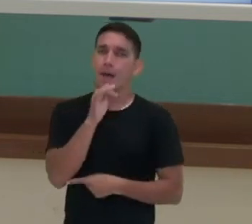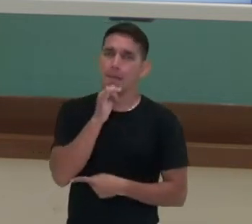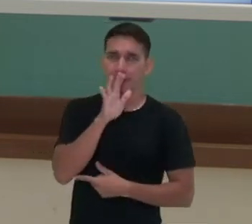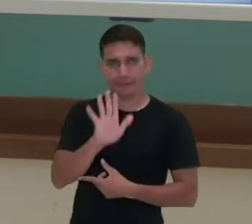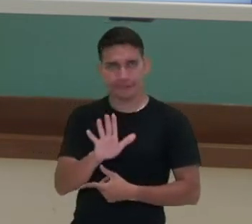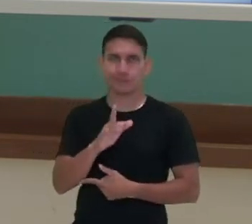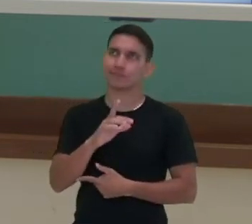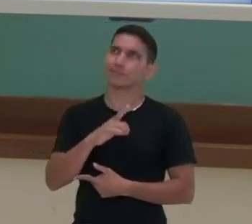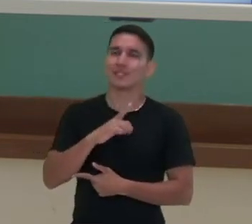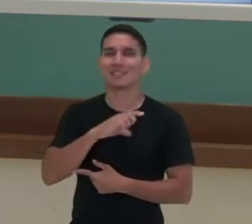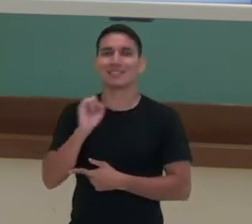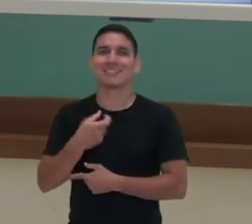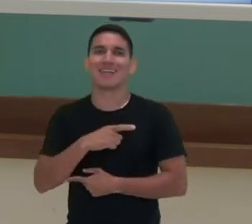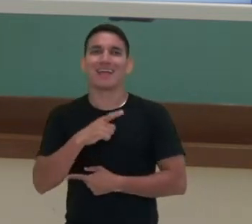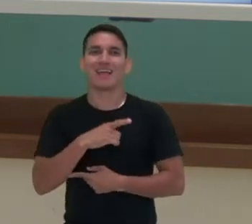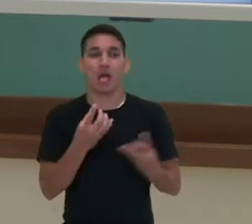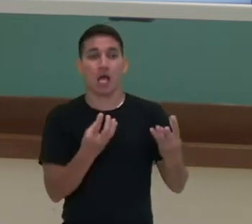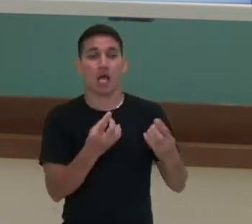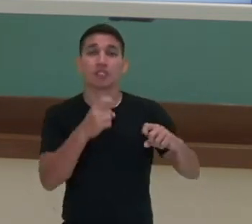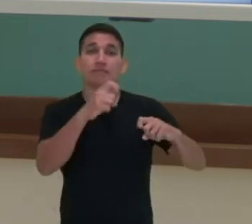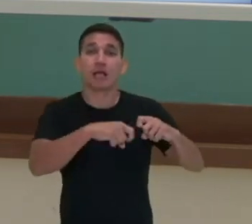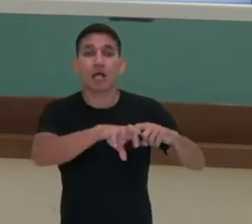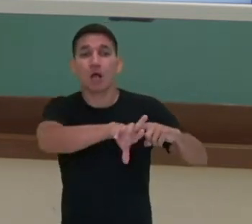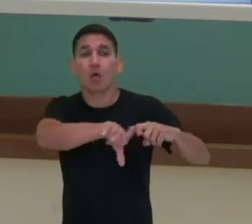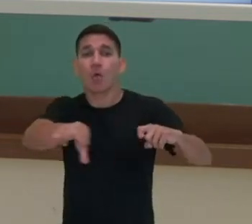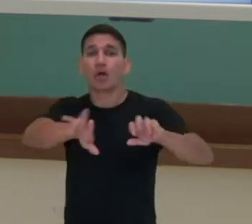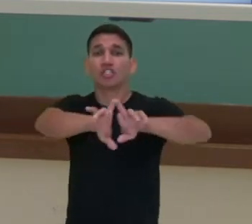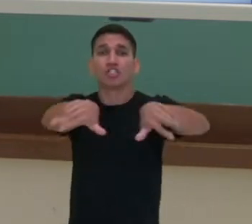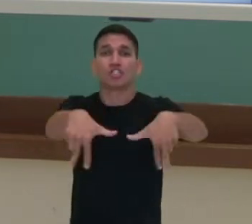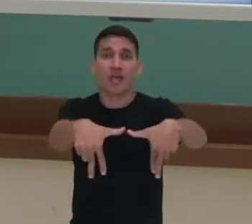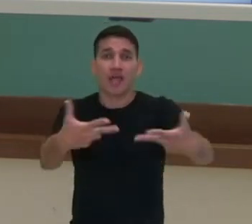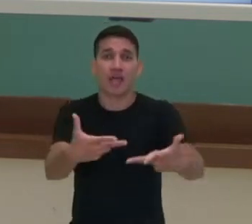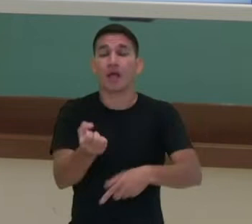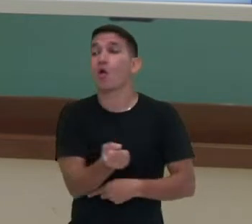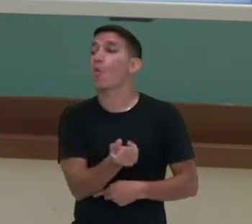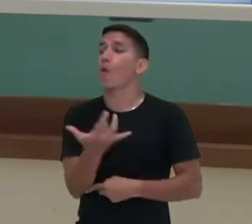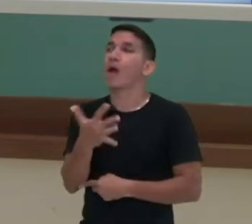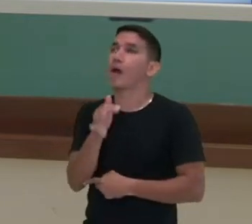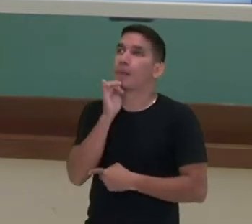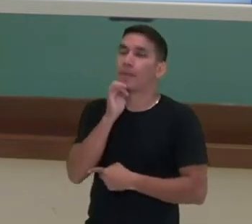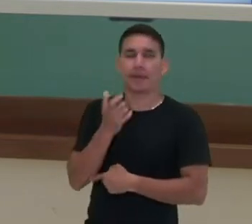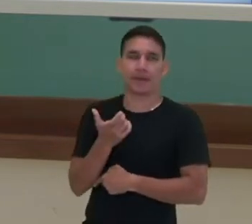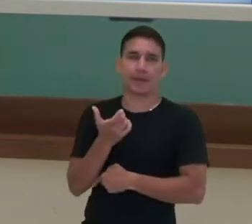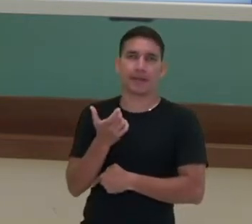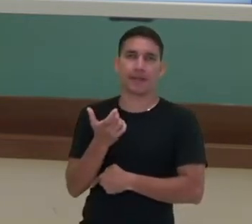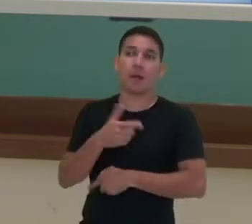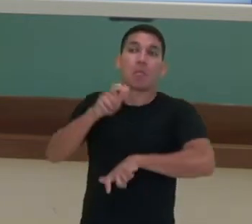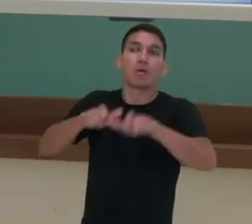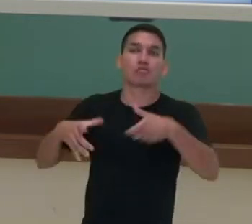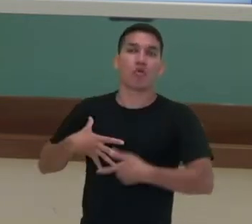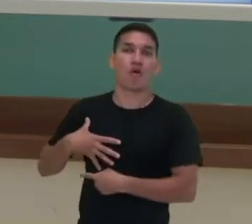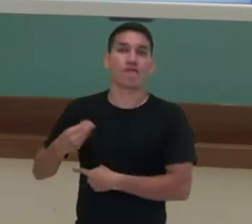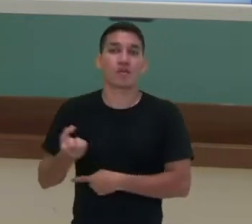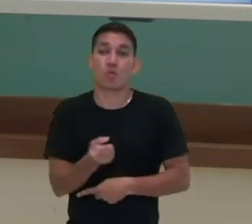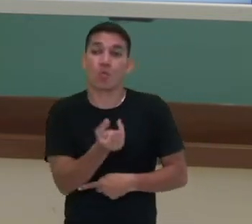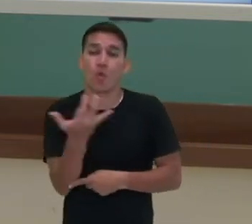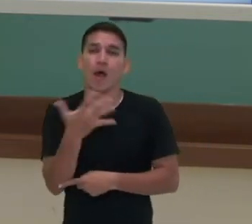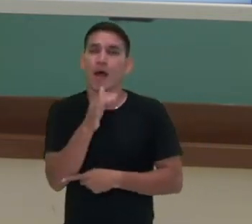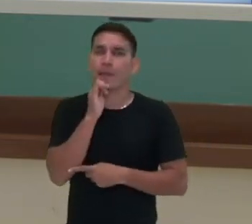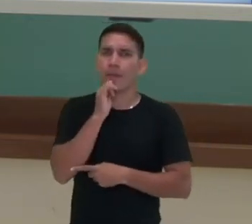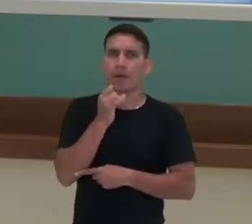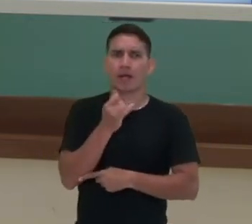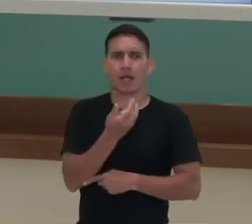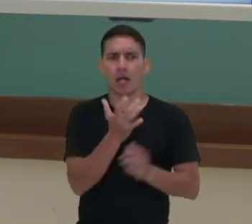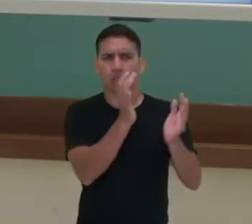exemplo, sexo, número de filhos, não são, por exemplo, quando você vai qualificar cor